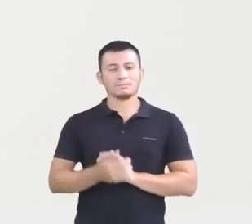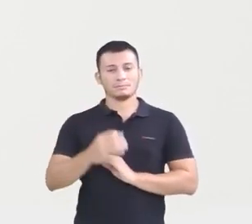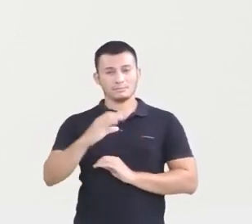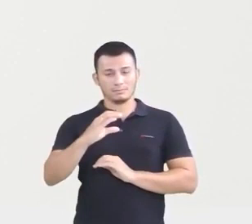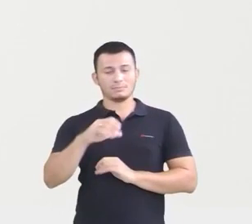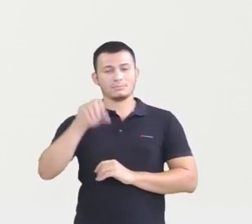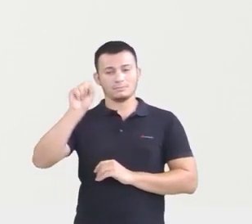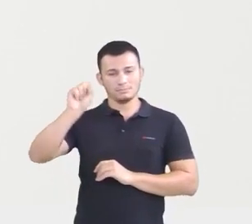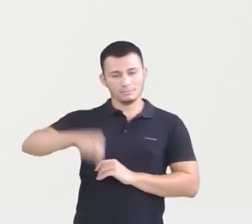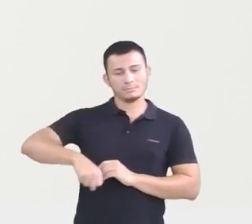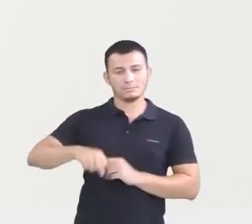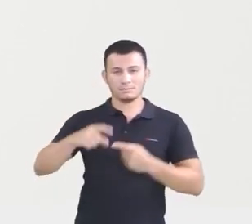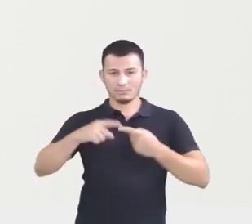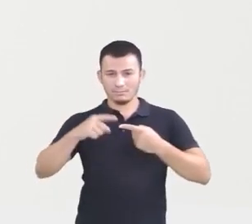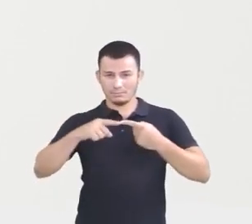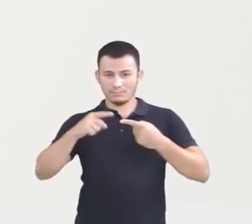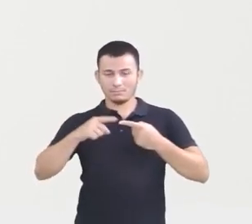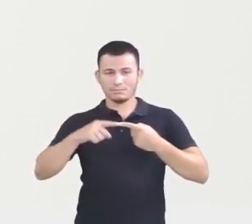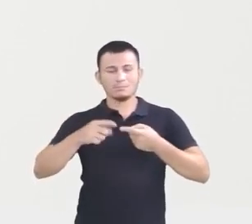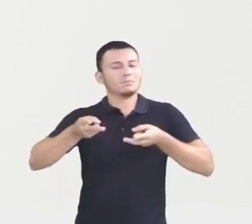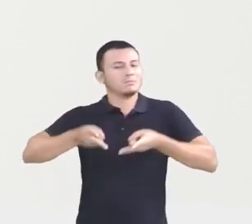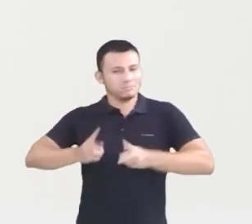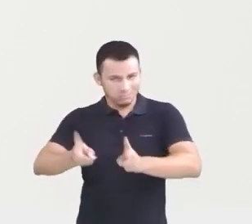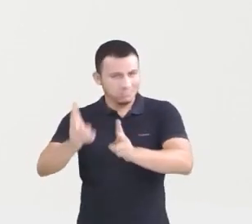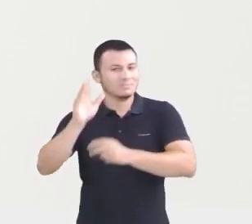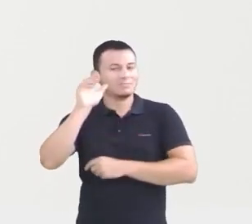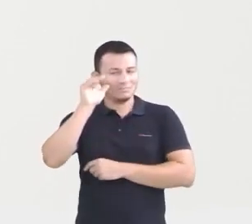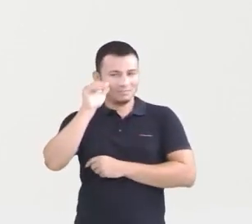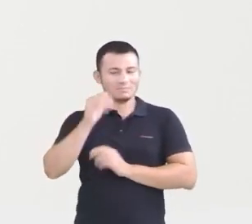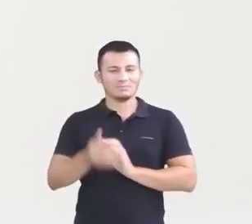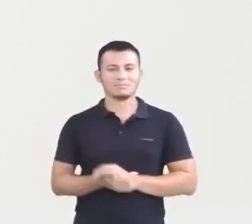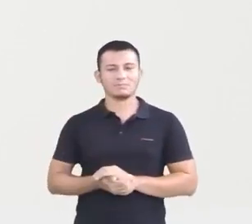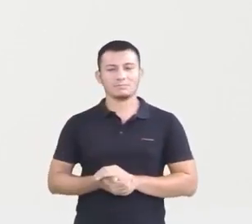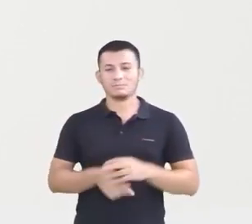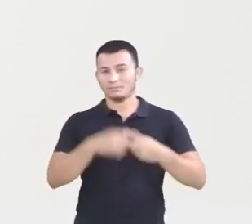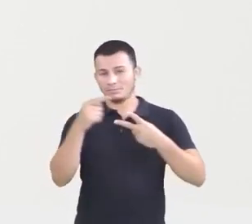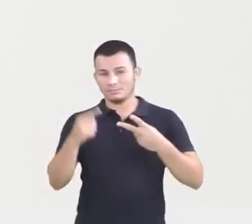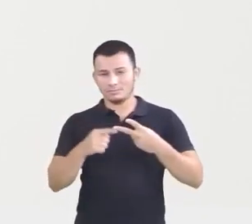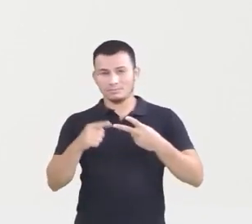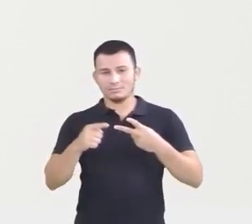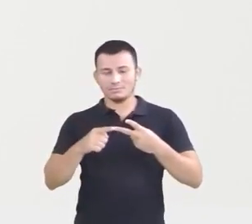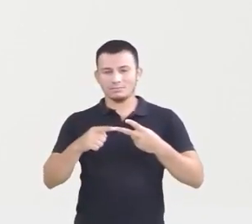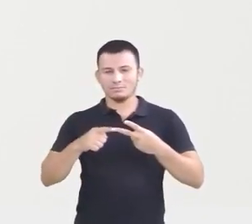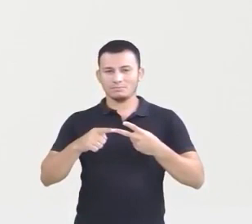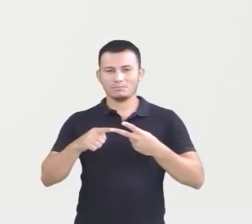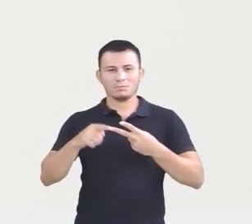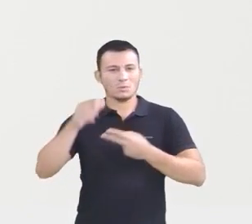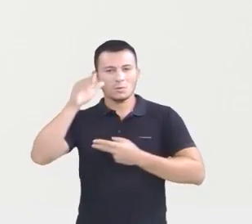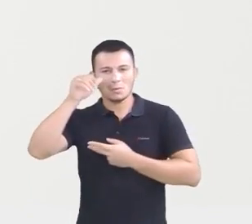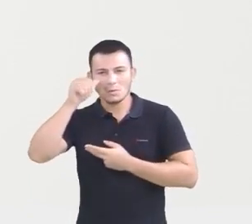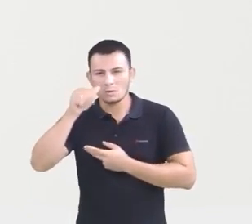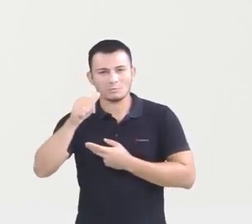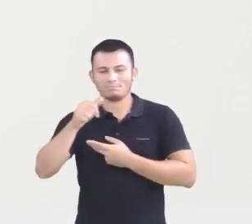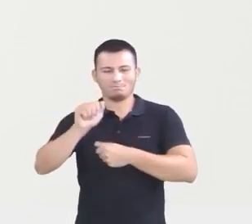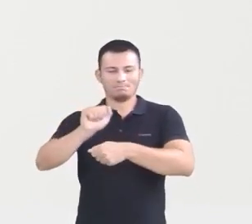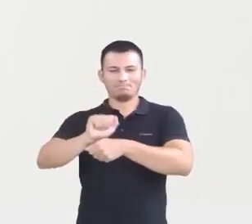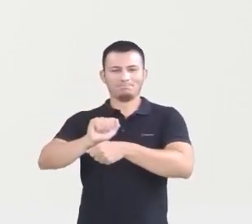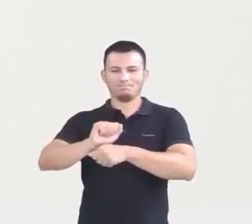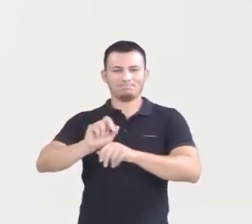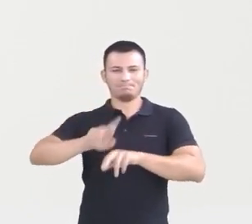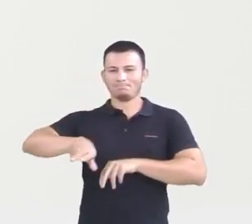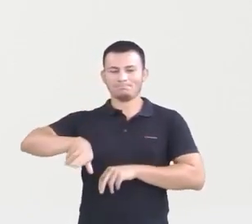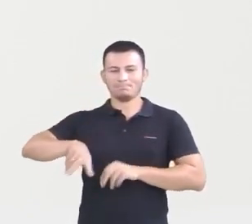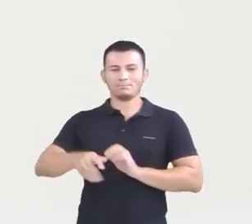primeira frase indica que Alice continua curiosa e a segunda indica que ela deixou de ser curiosa. Ou na letra